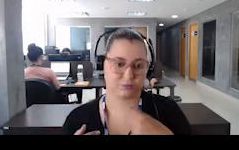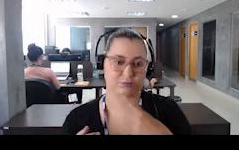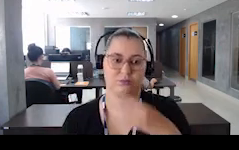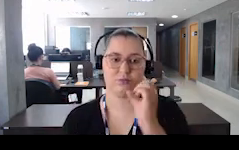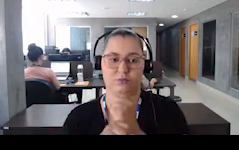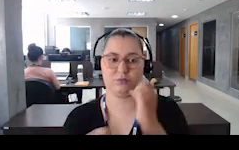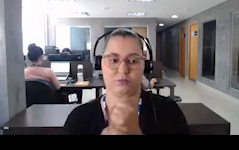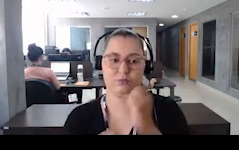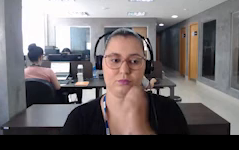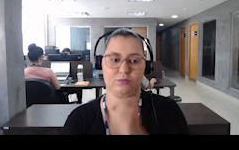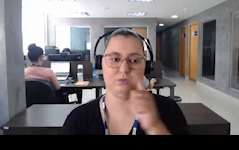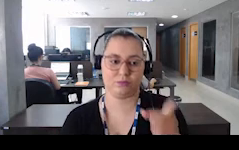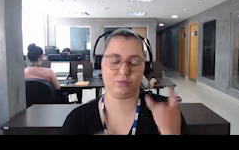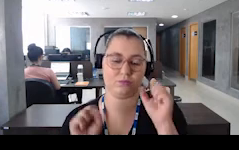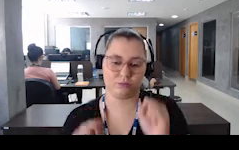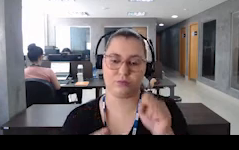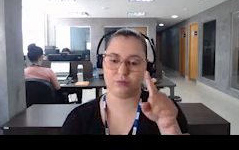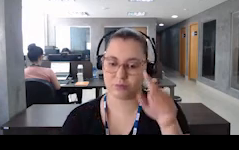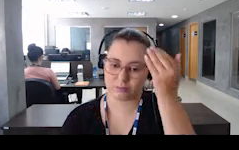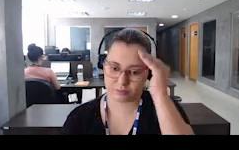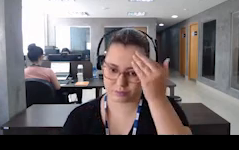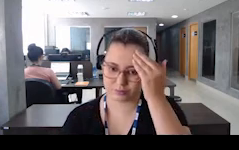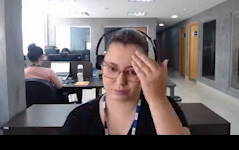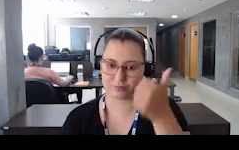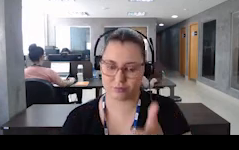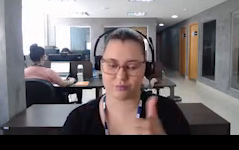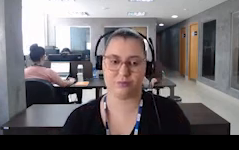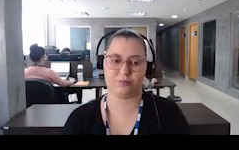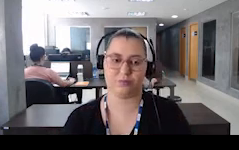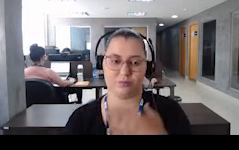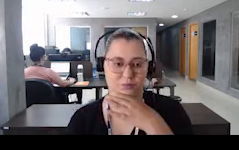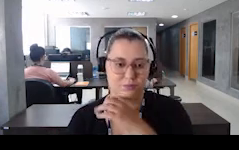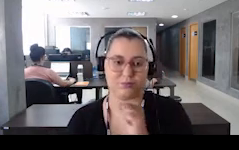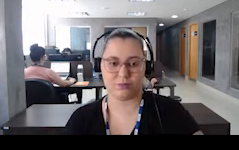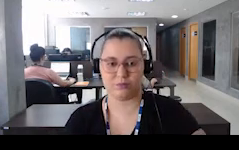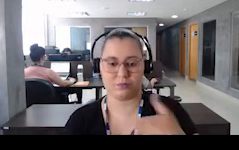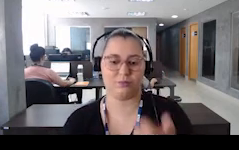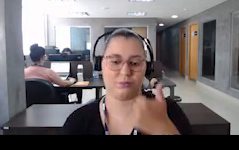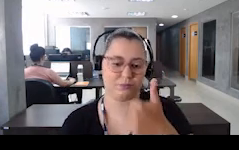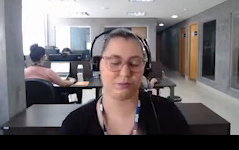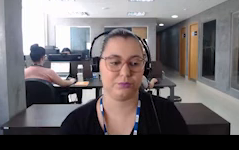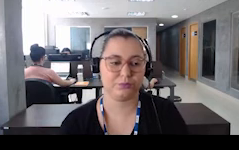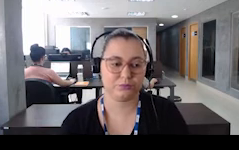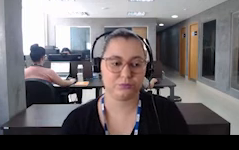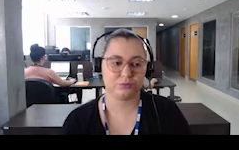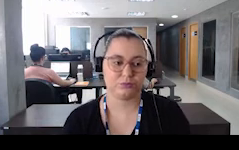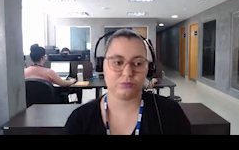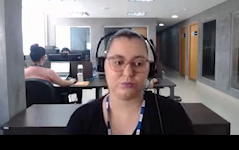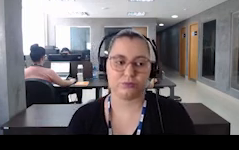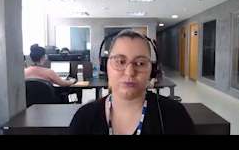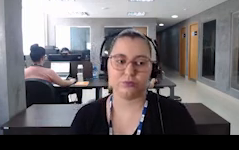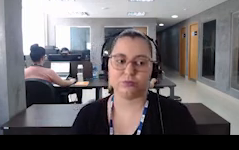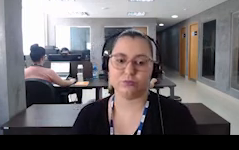o cálculo da mesma forma que eu fiz aqui, até para você mesmo entender, eu acho até melhor. Tudo bem? Quem que é esse 1?